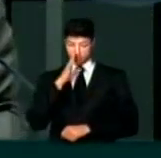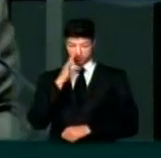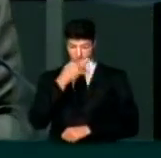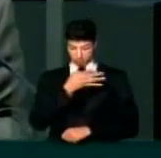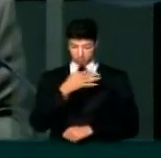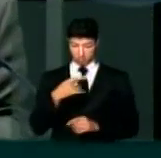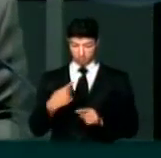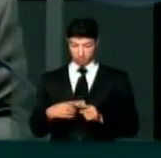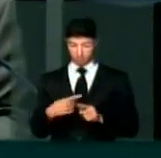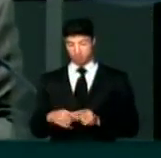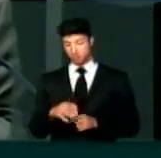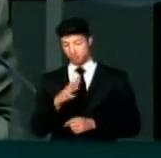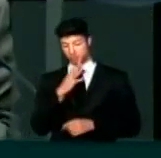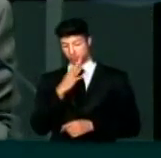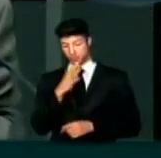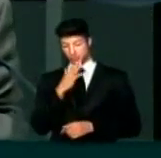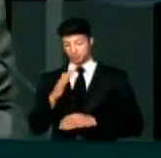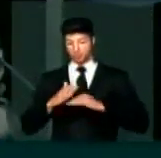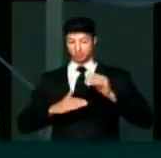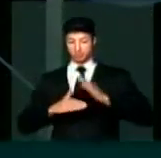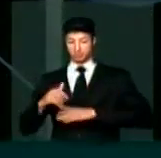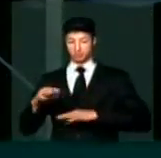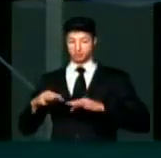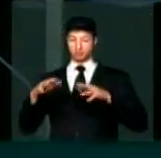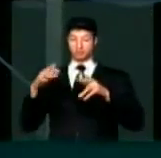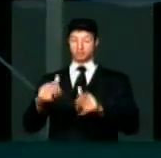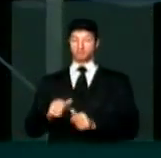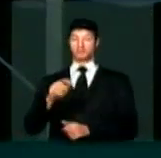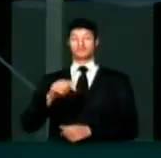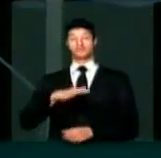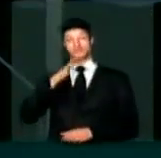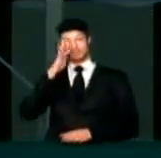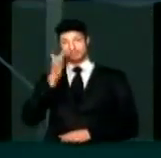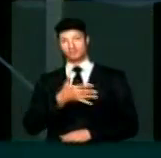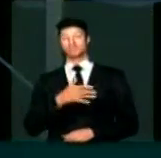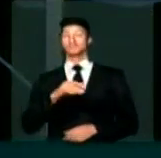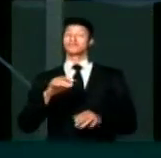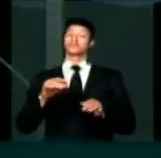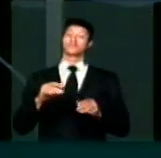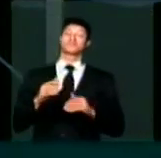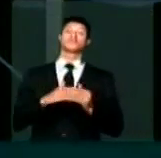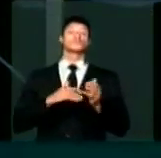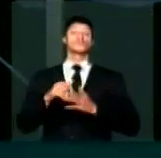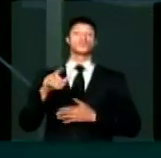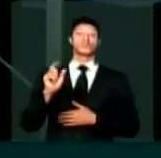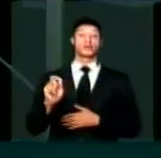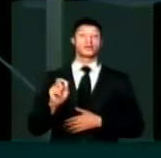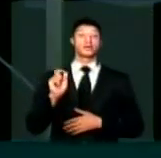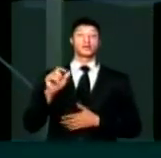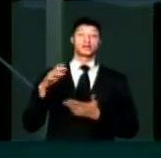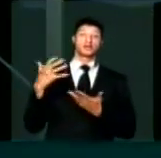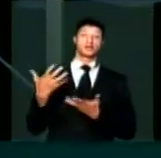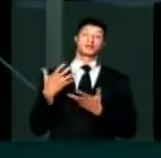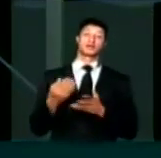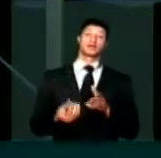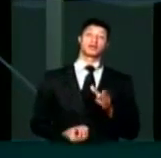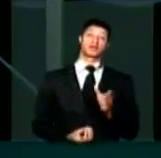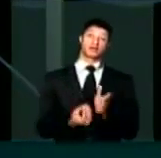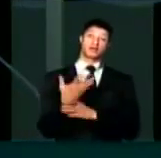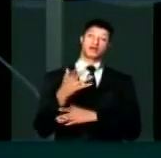criticamente, porque o conhecimento, sobretudo, é crítico na medida em que ele quer